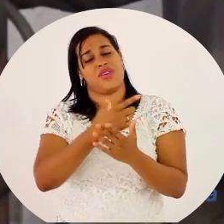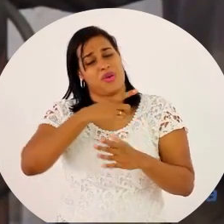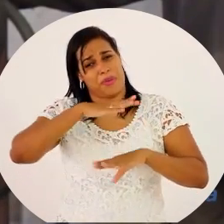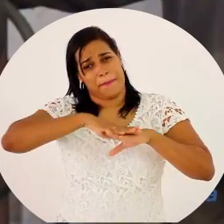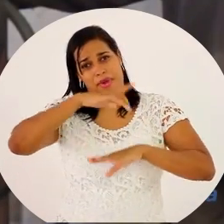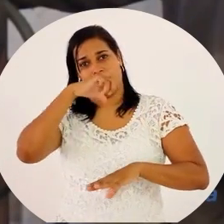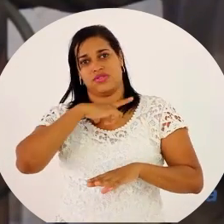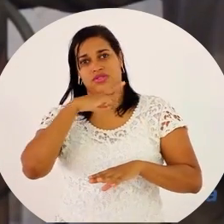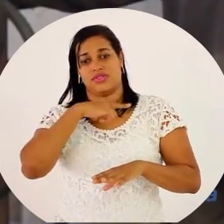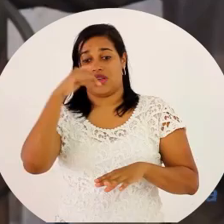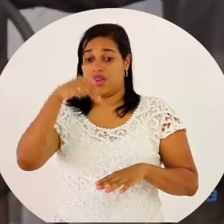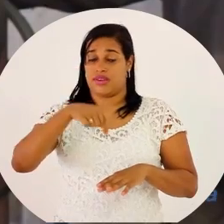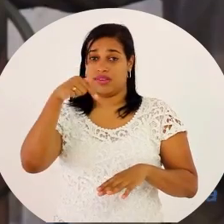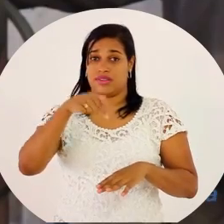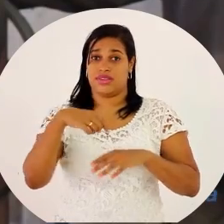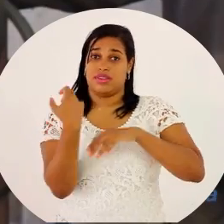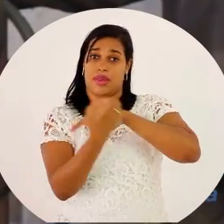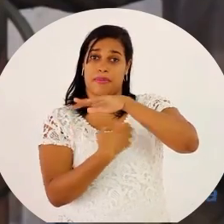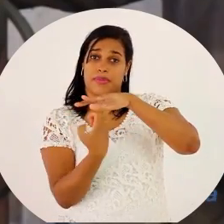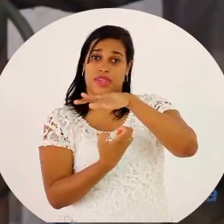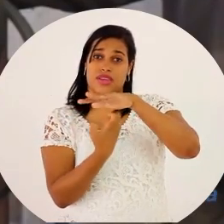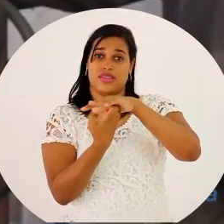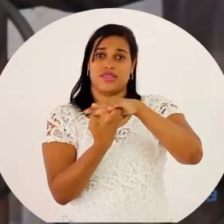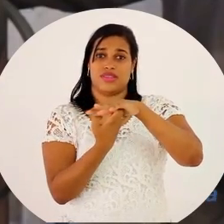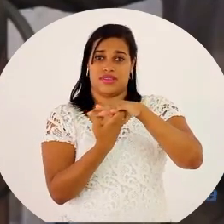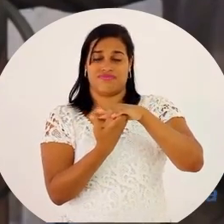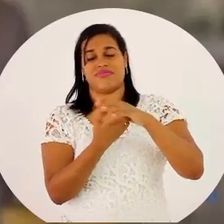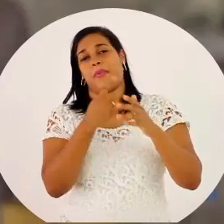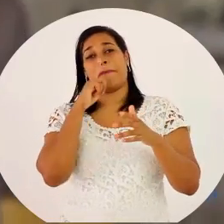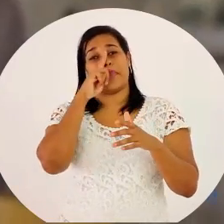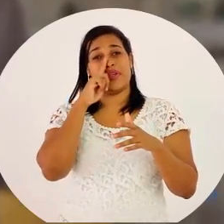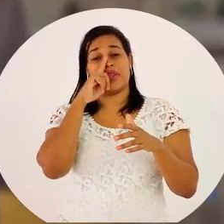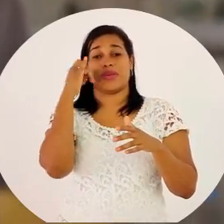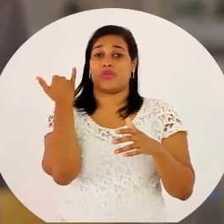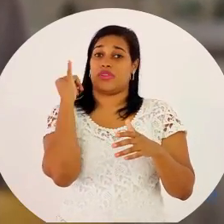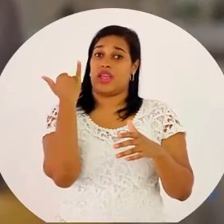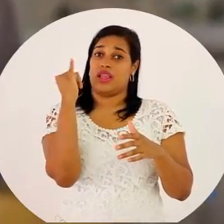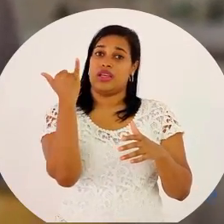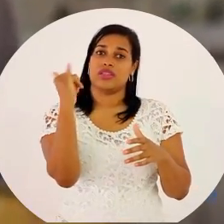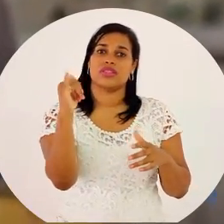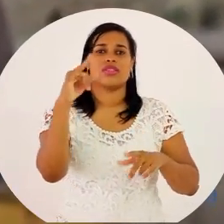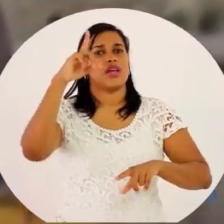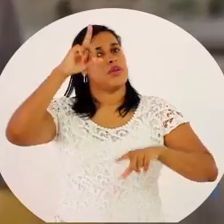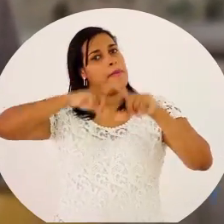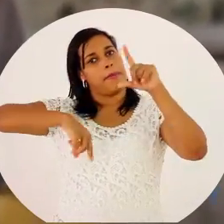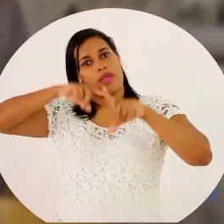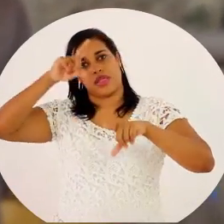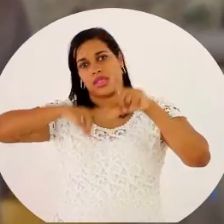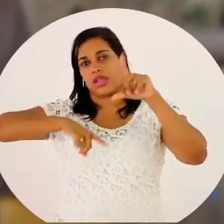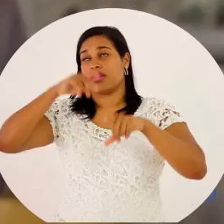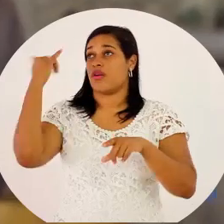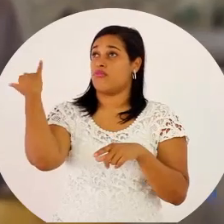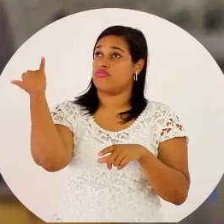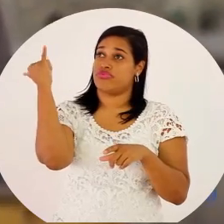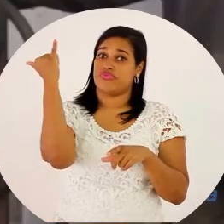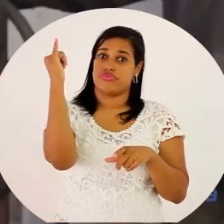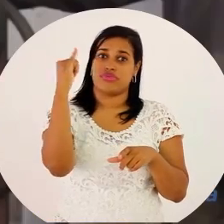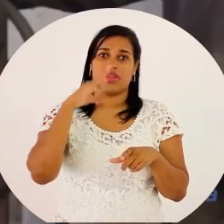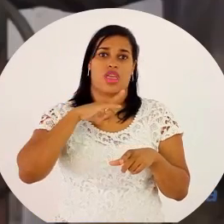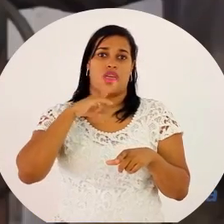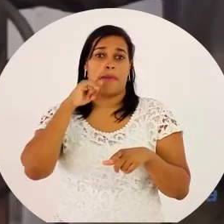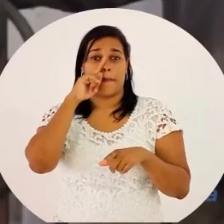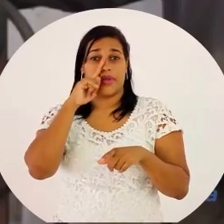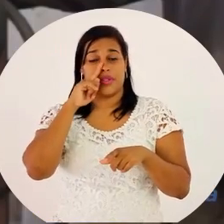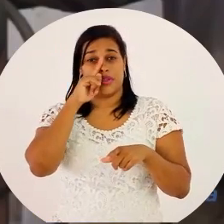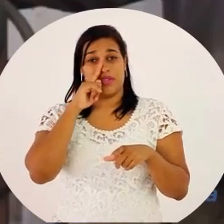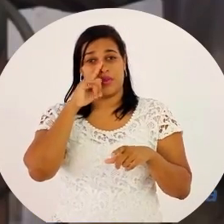por exemplo, aqui na indústria da construção civil. Um risco de eletricidade. Todo material elétrico energizado, há um risco de eletricidade. Então,